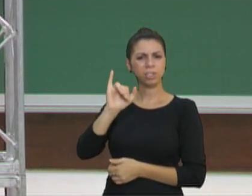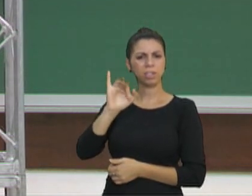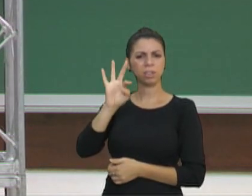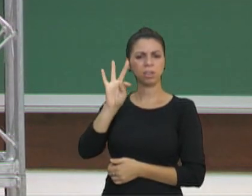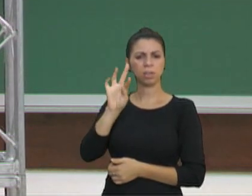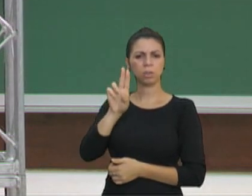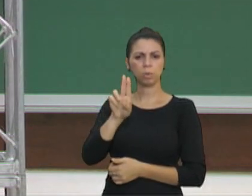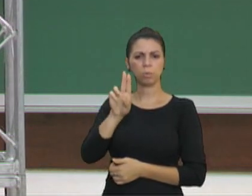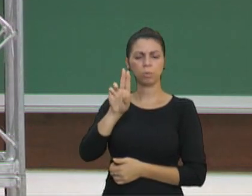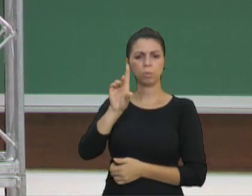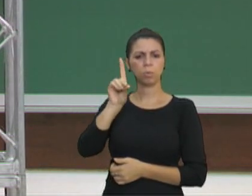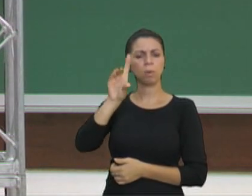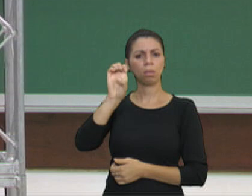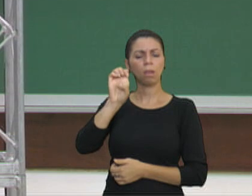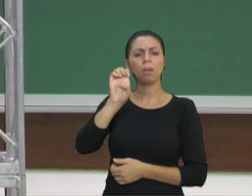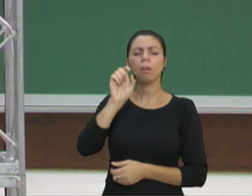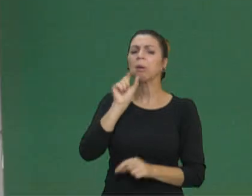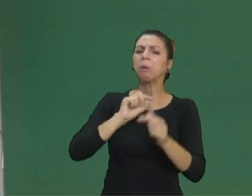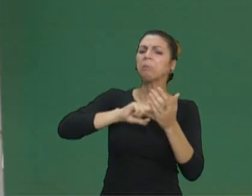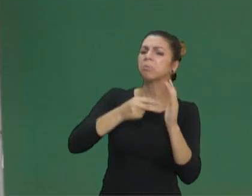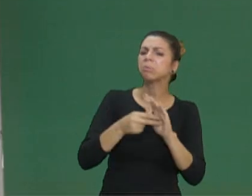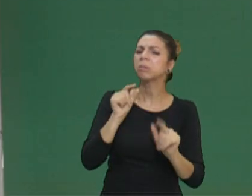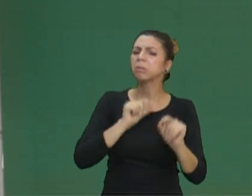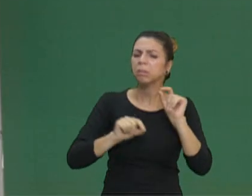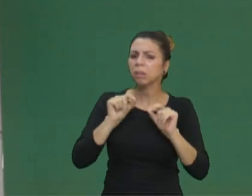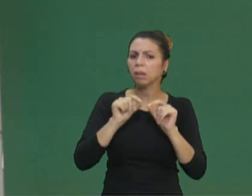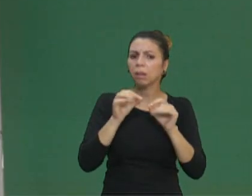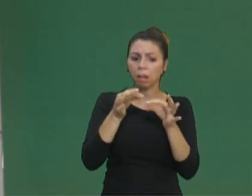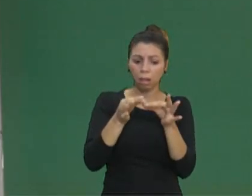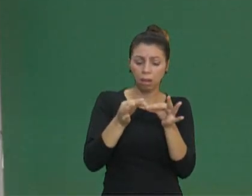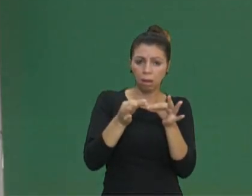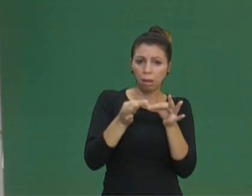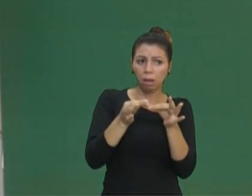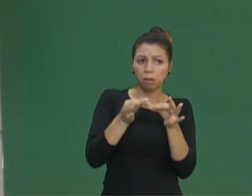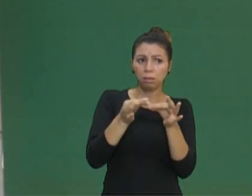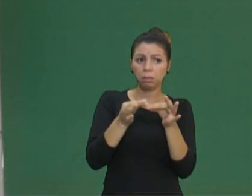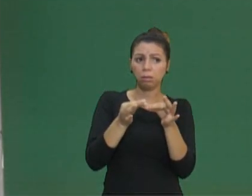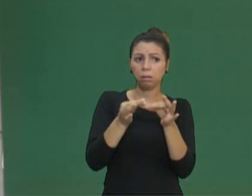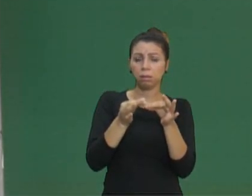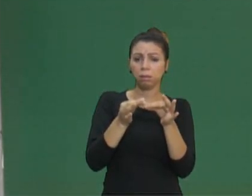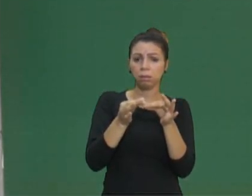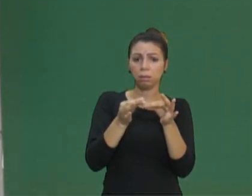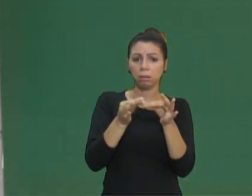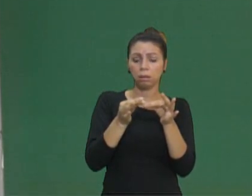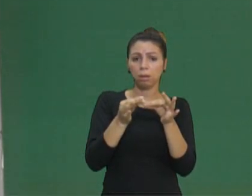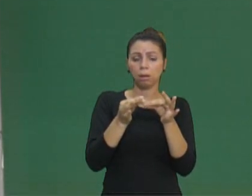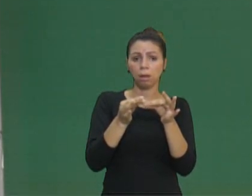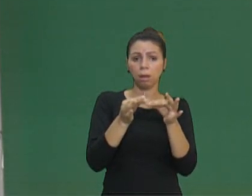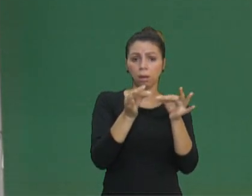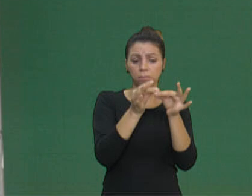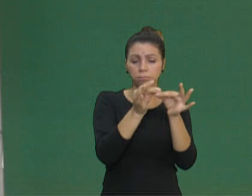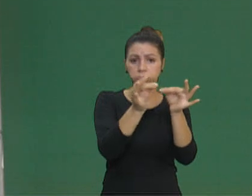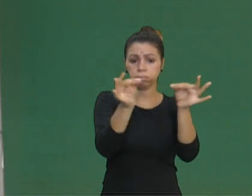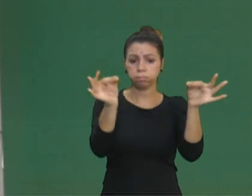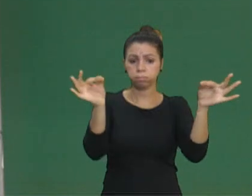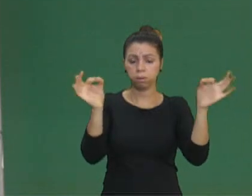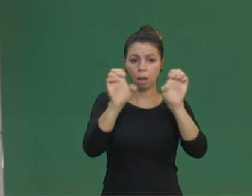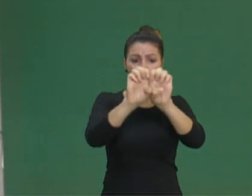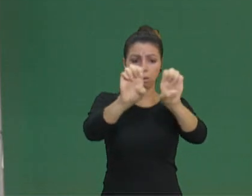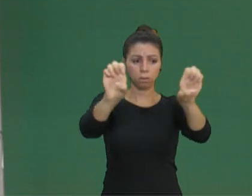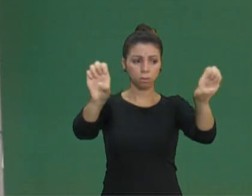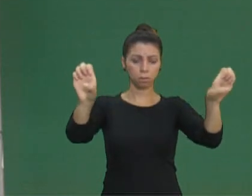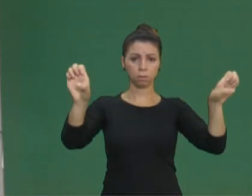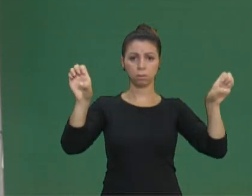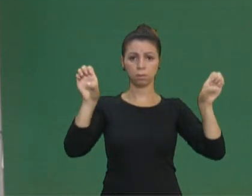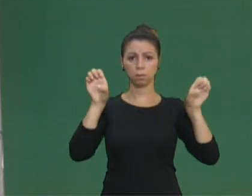latitude é uma distância, né, de um determinado ponto em relação à linha do Equador. A linha, né, que